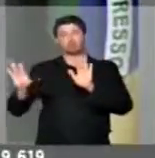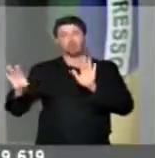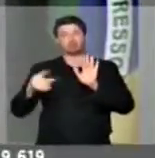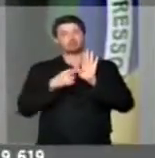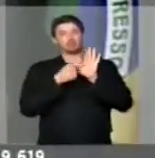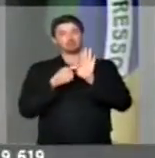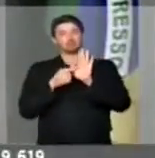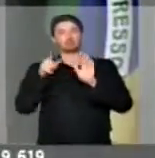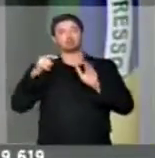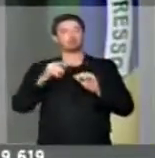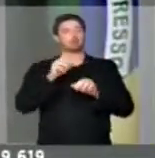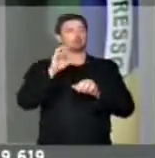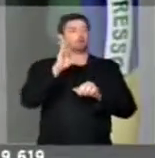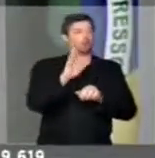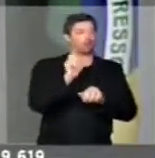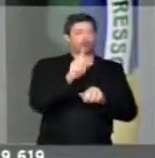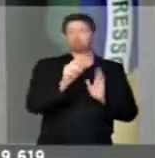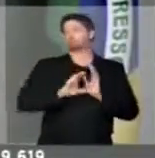financeiro.